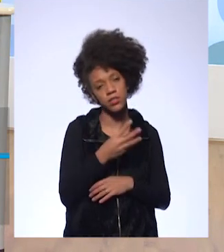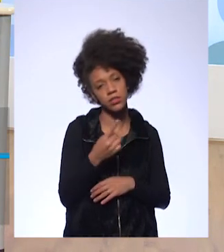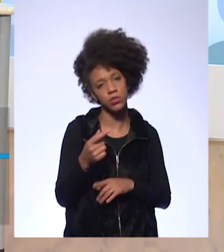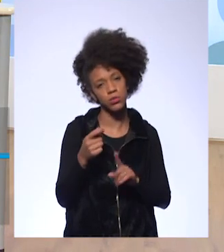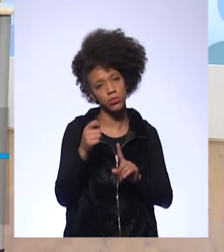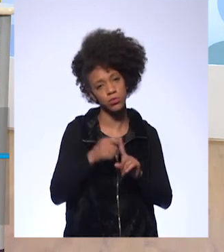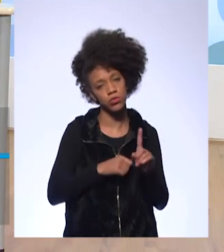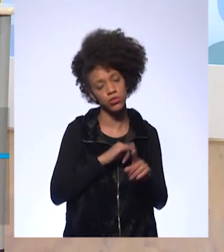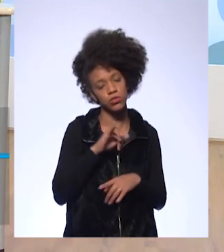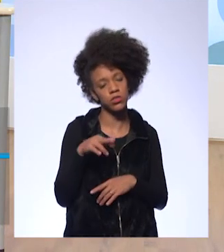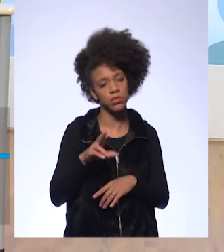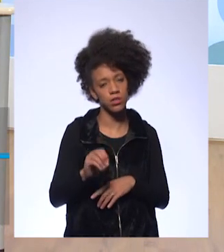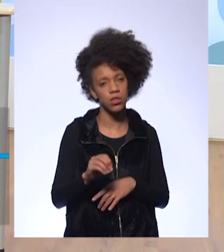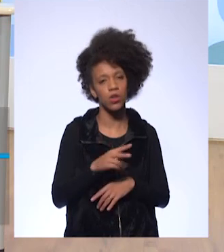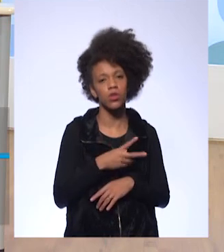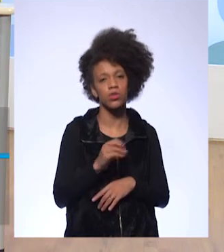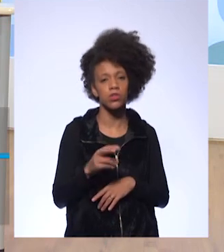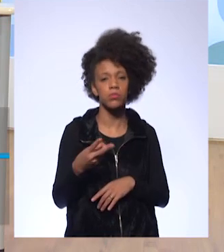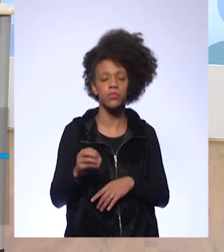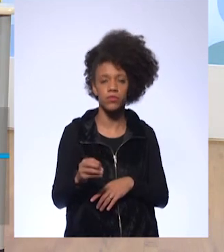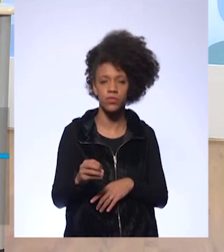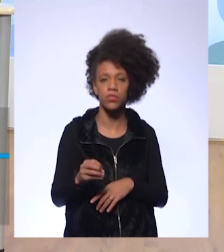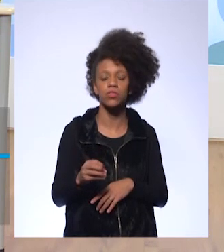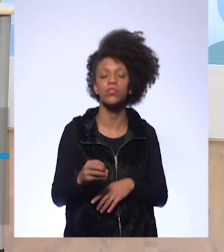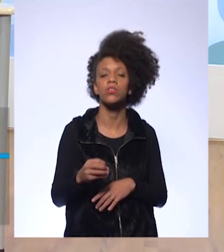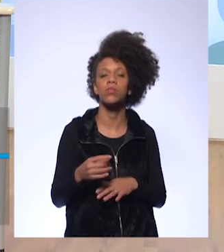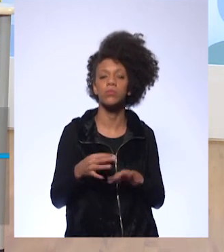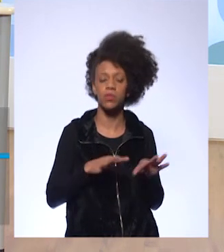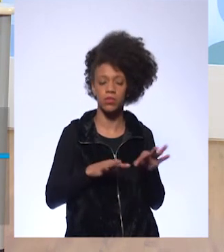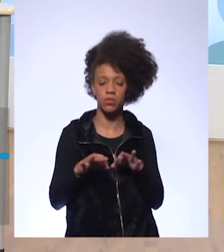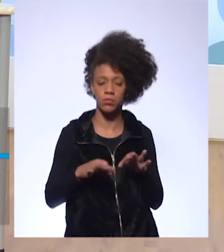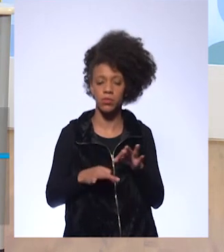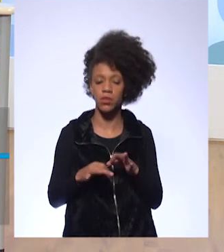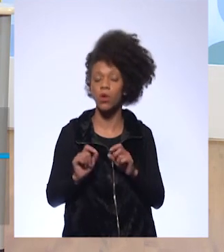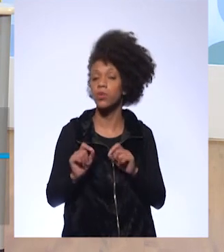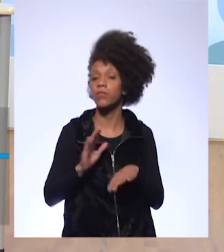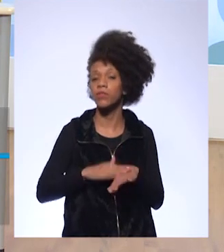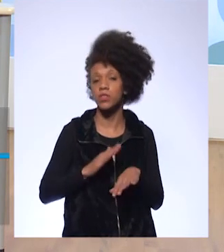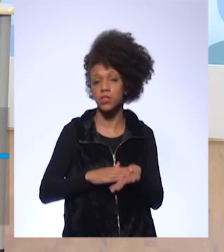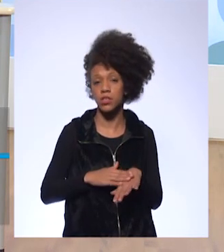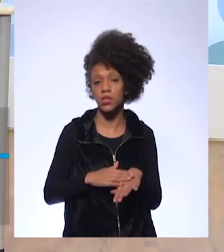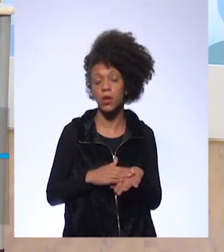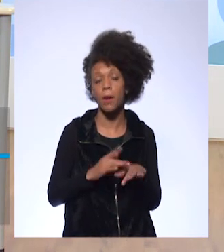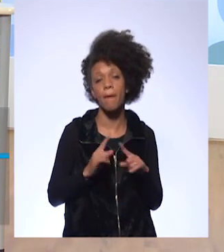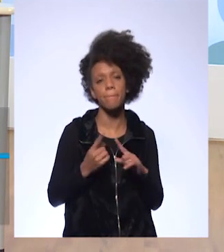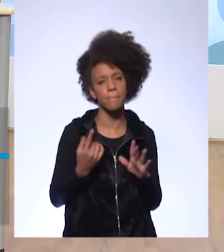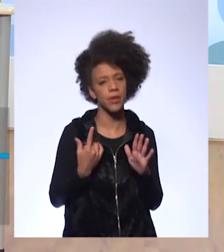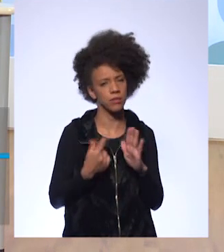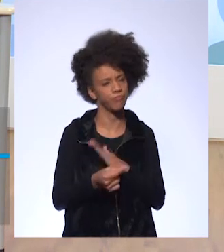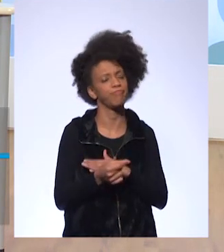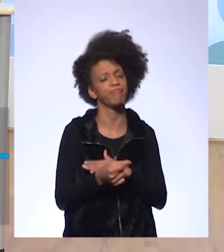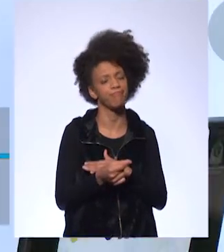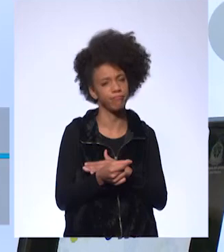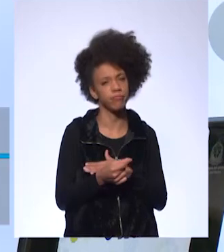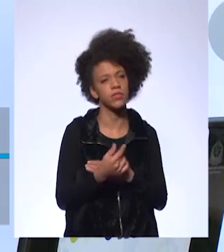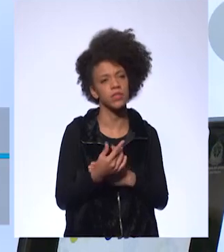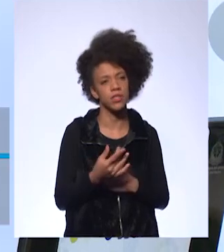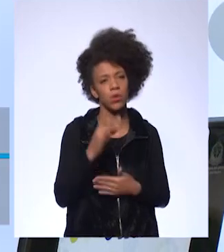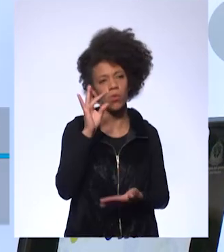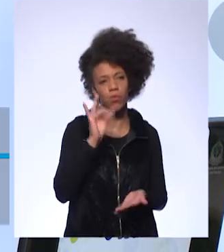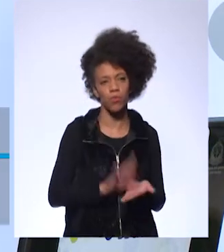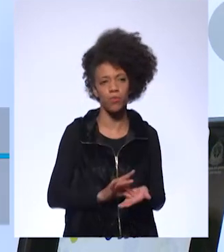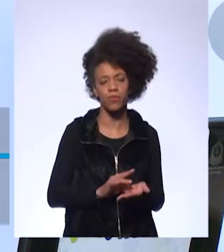saída. 2020, eles têm esse plano de ação para retratar o que vai ser feito, mas já saiu. Então, são